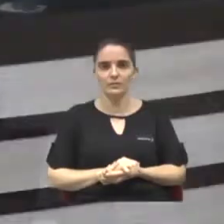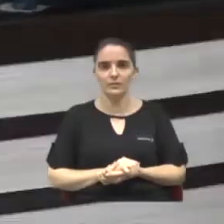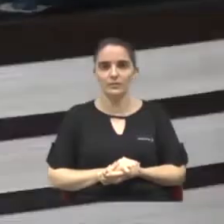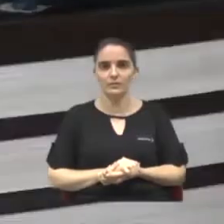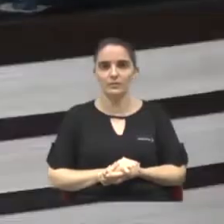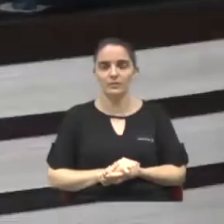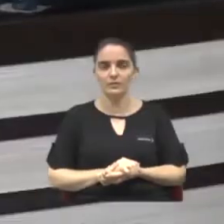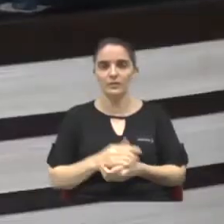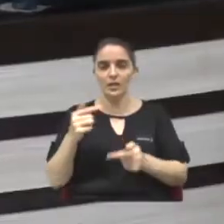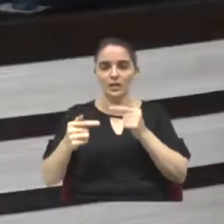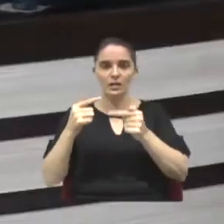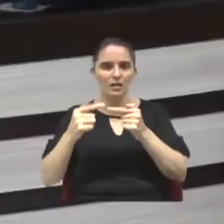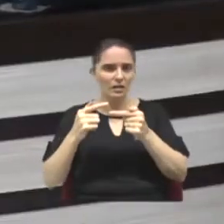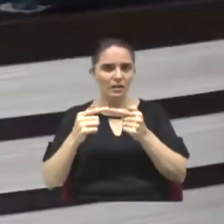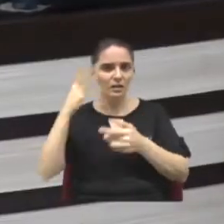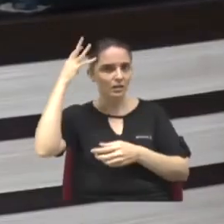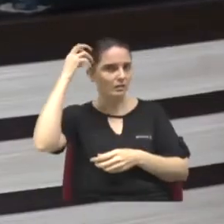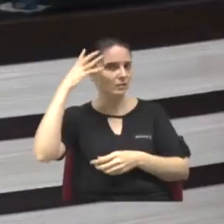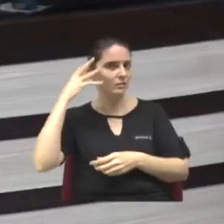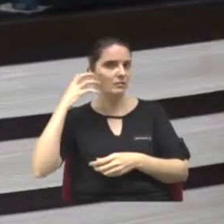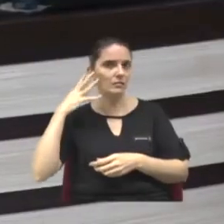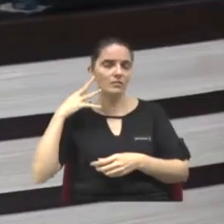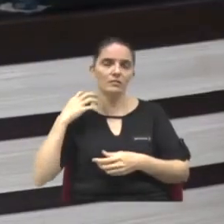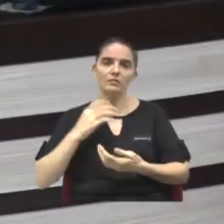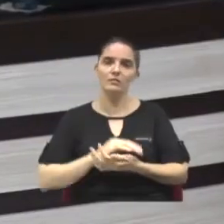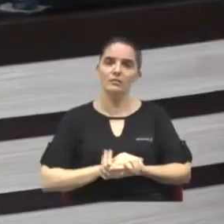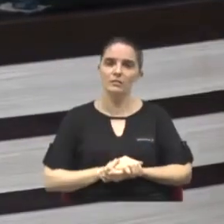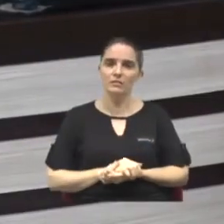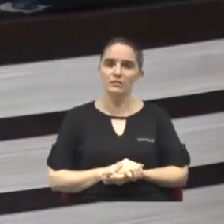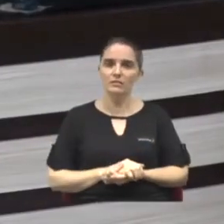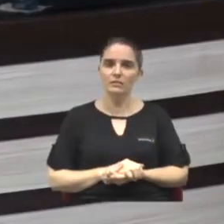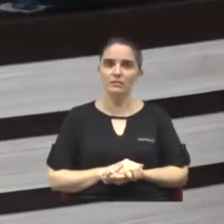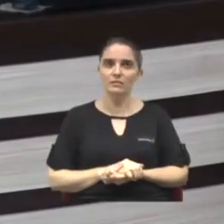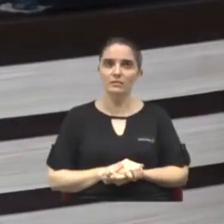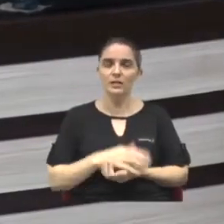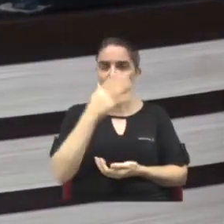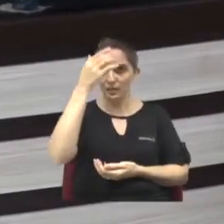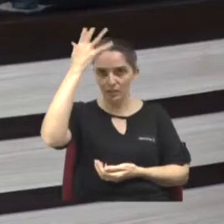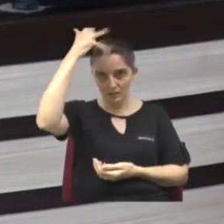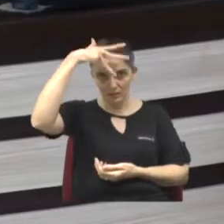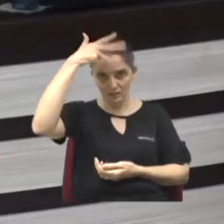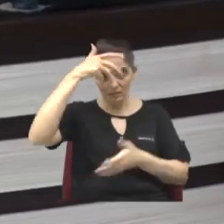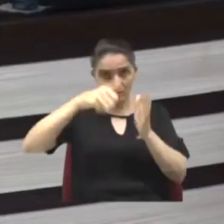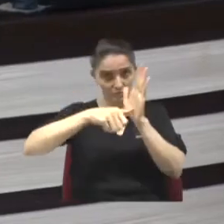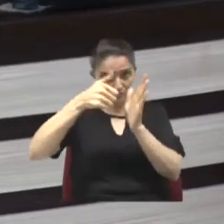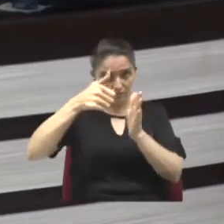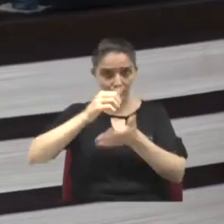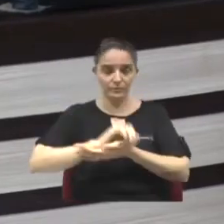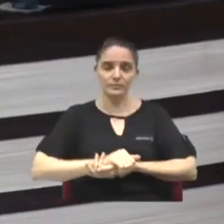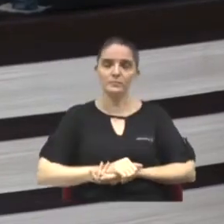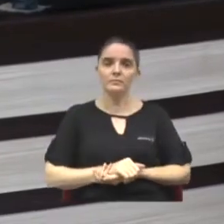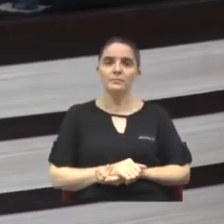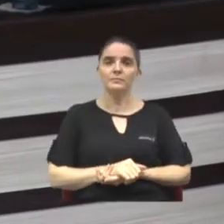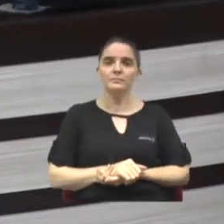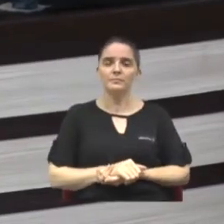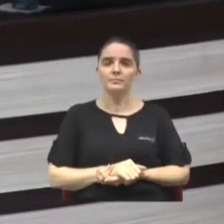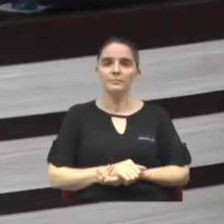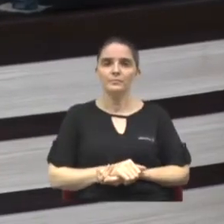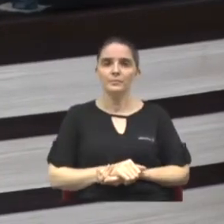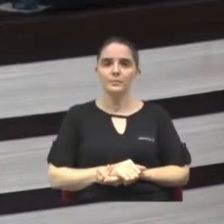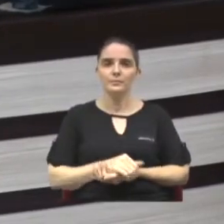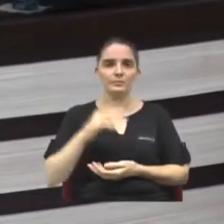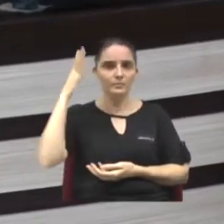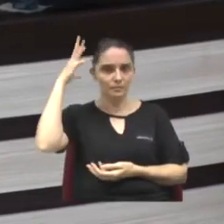Para discutir o requerimento, vereadora Luboco. Eu vou primeiro. Vereadora Érica Tanque primeiro. A vereadora